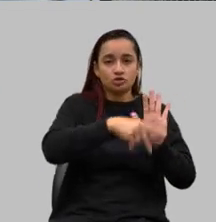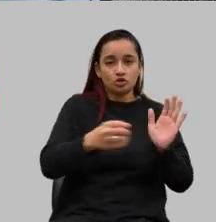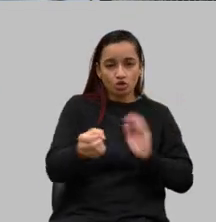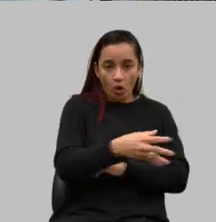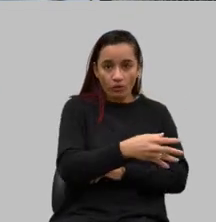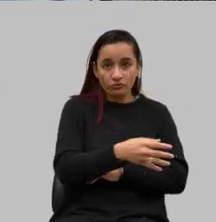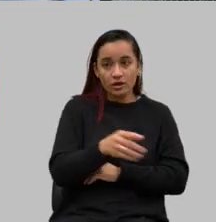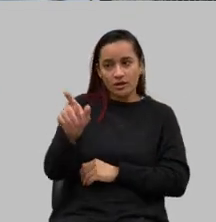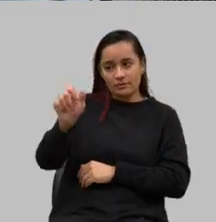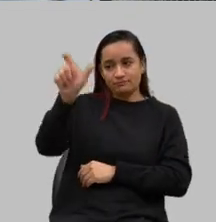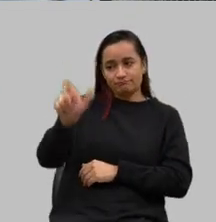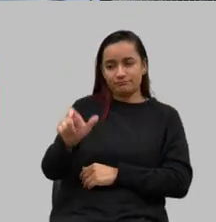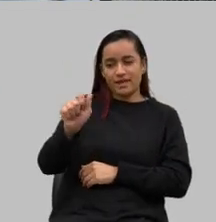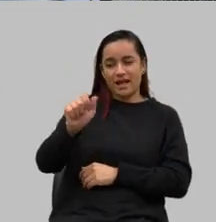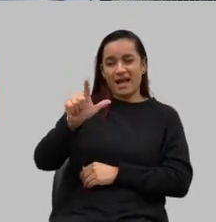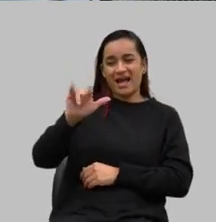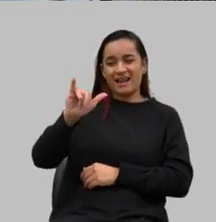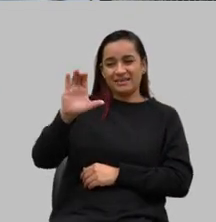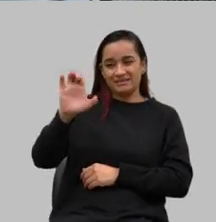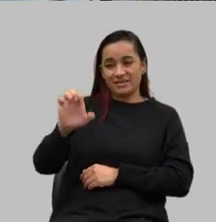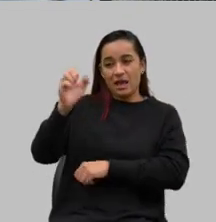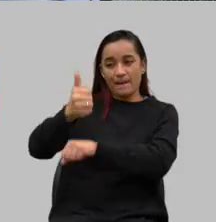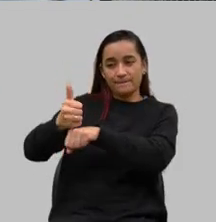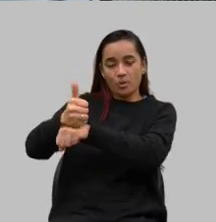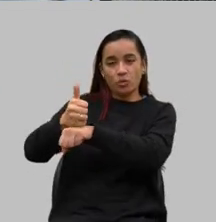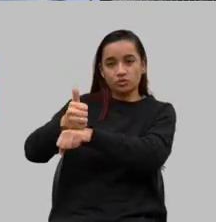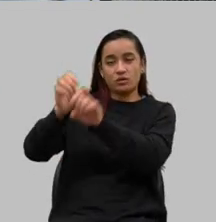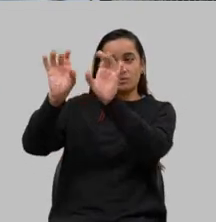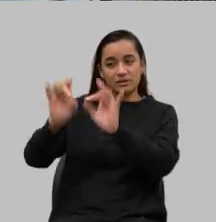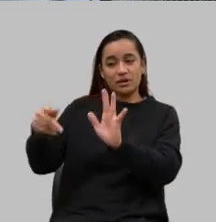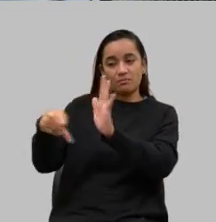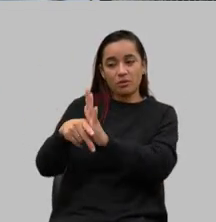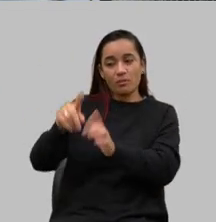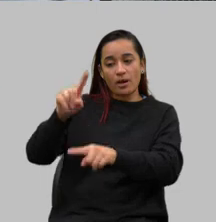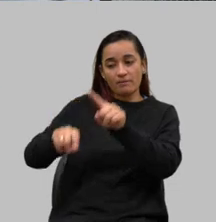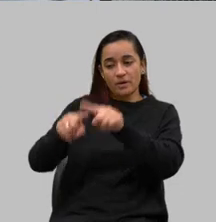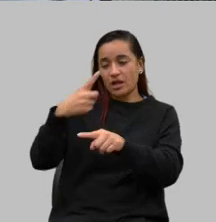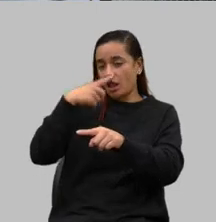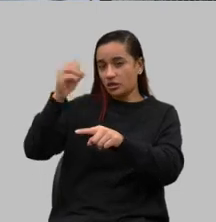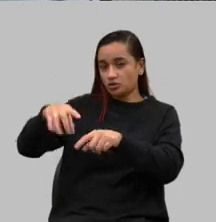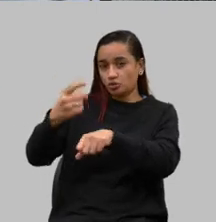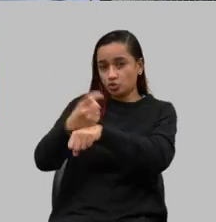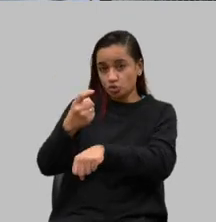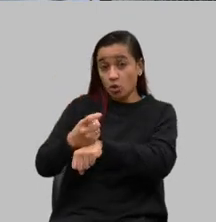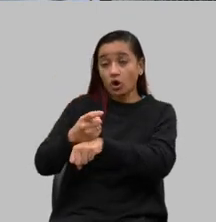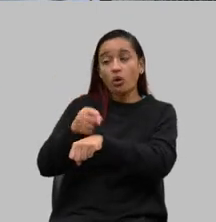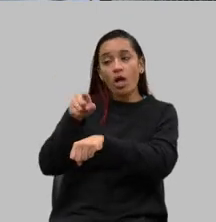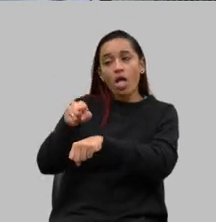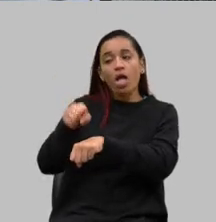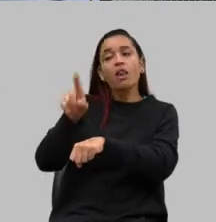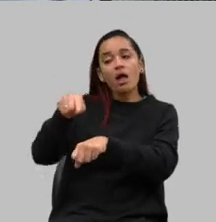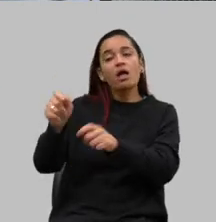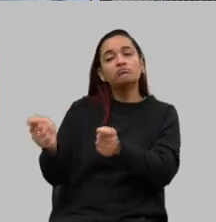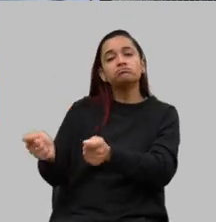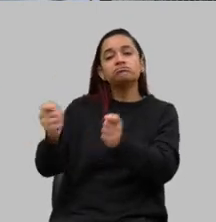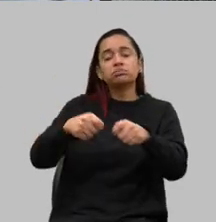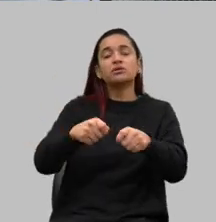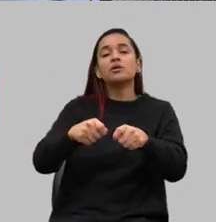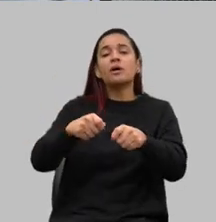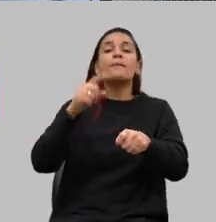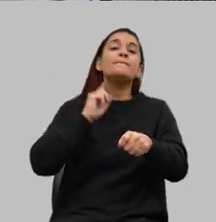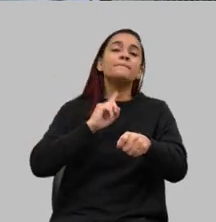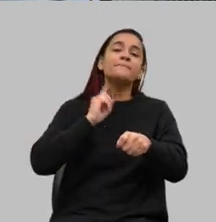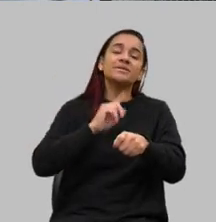nossa grande especialista em resíduos sólos Inclusive a nossa superintendente para que a gente possa também dar condição a Minas Gerais ter um planejamento